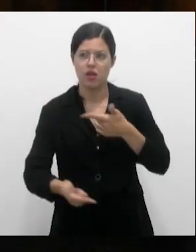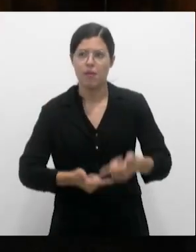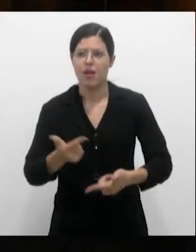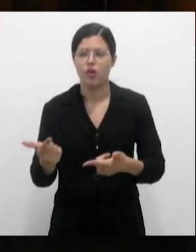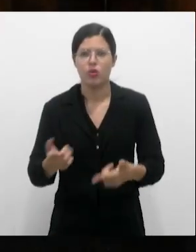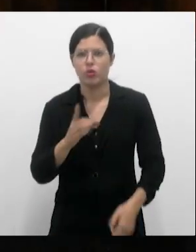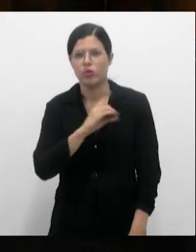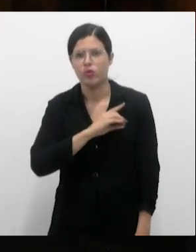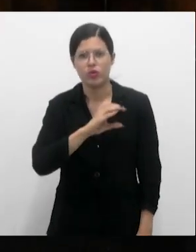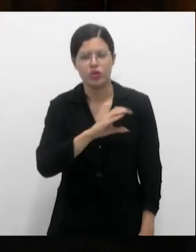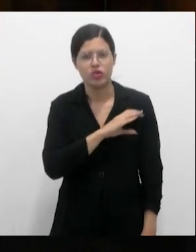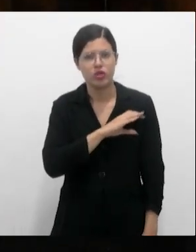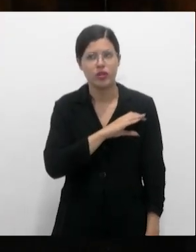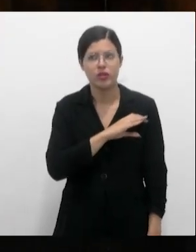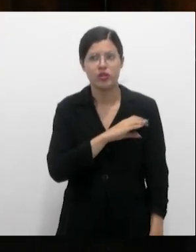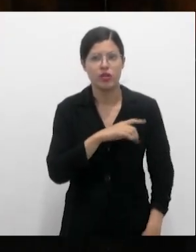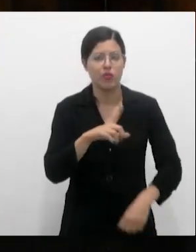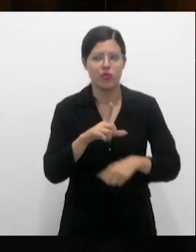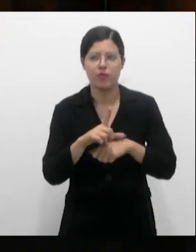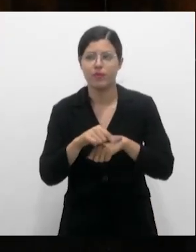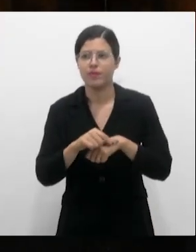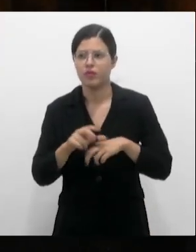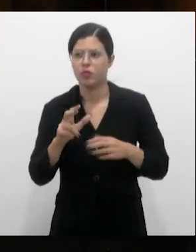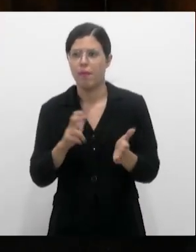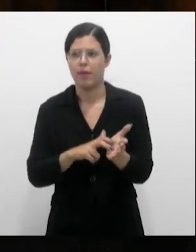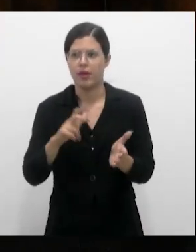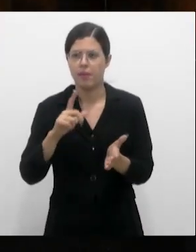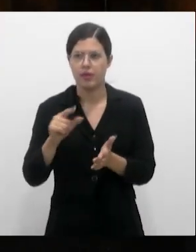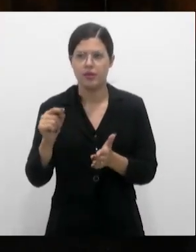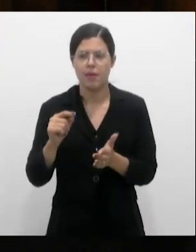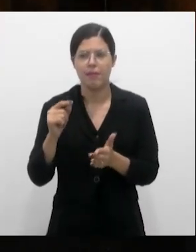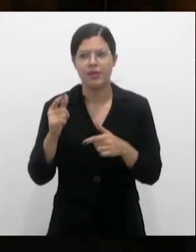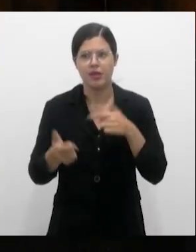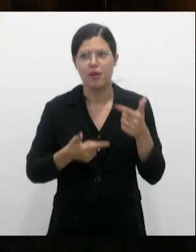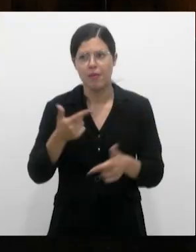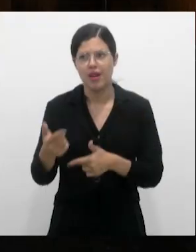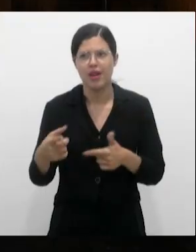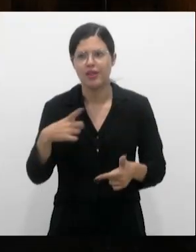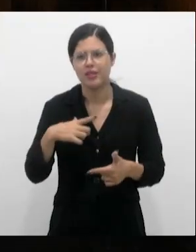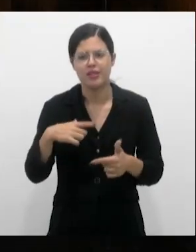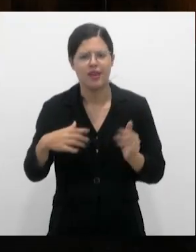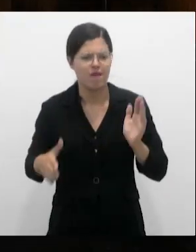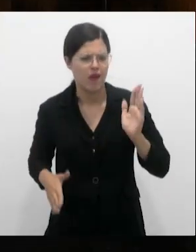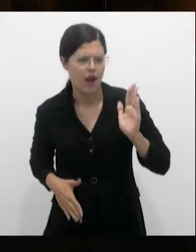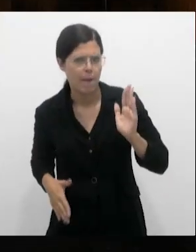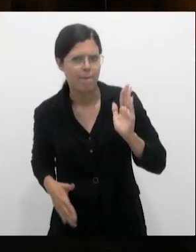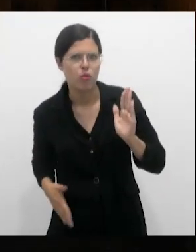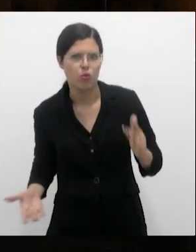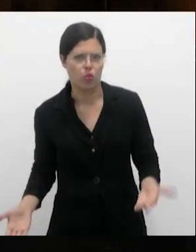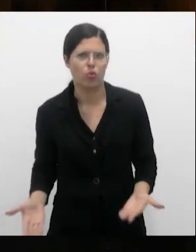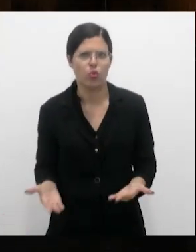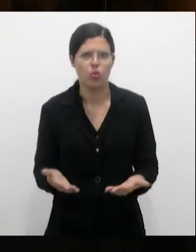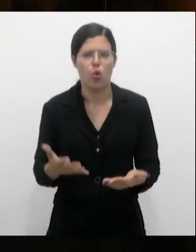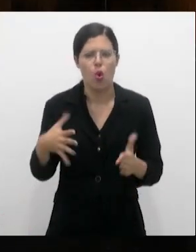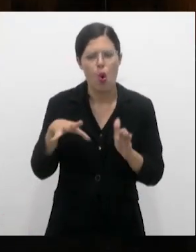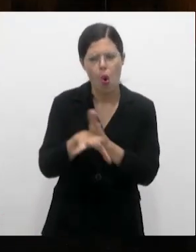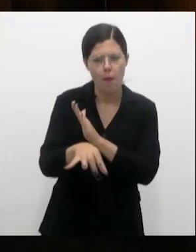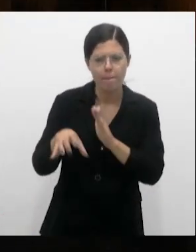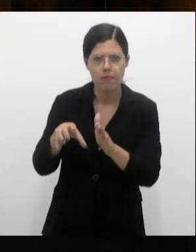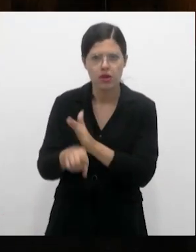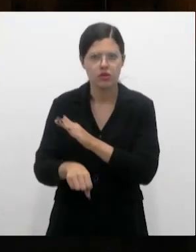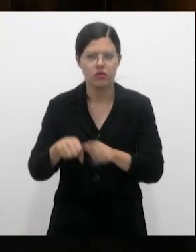caxiense sai para poder trabalhar, Luiz Paulo, ele é assolado com aqueles vagabundos, muitas das vezes, roubando a